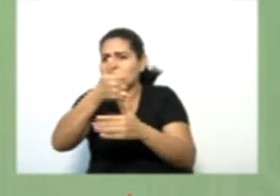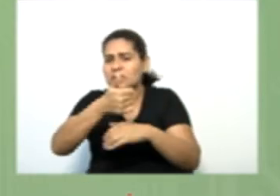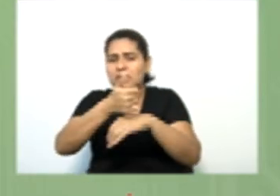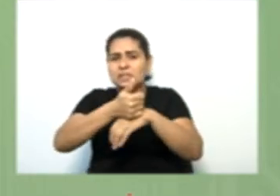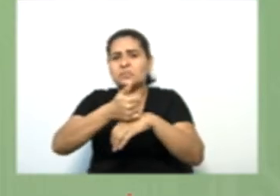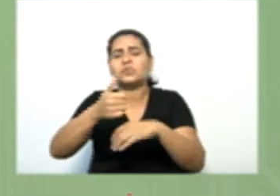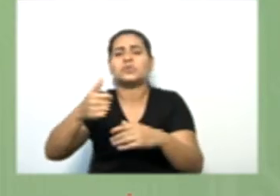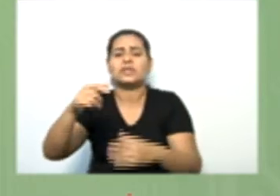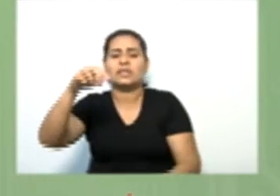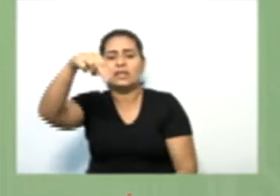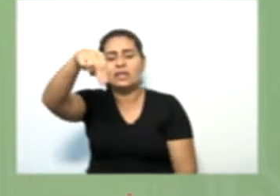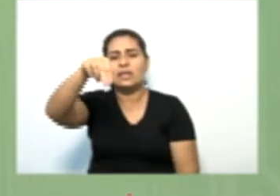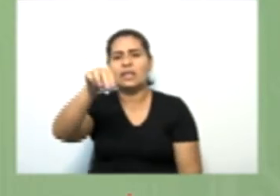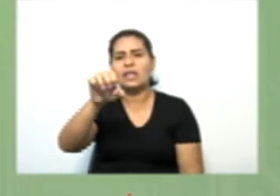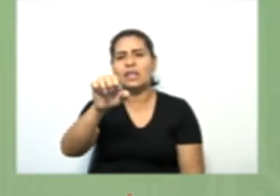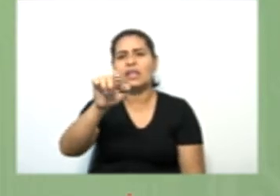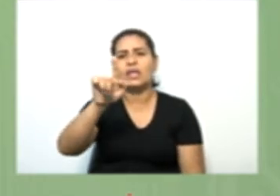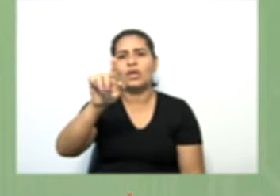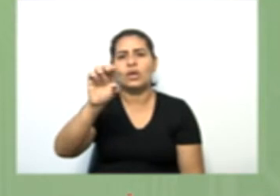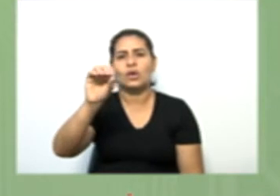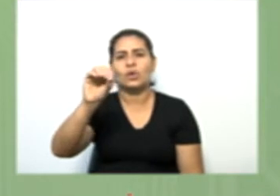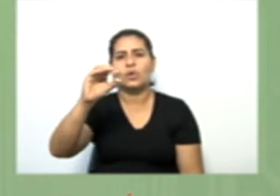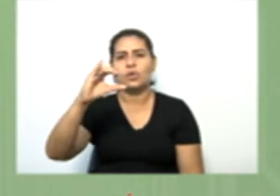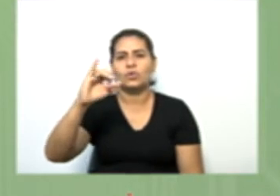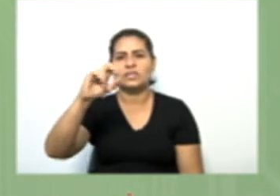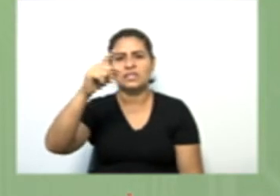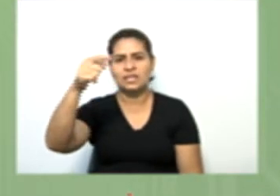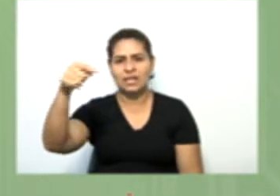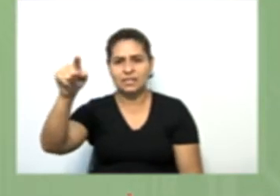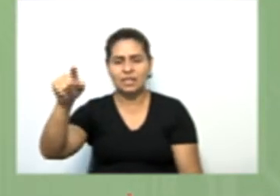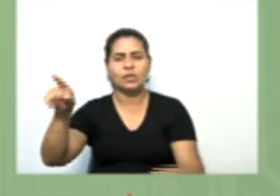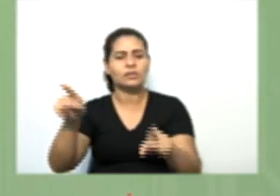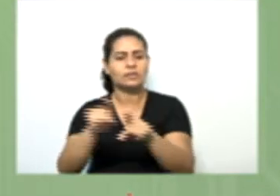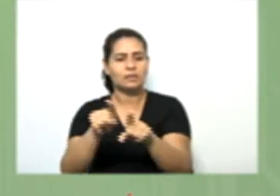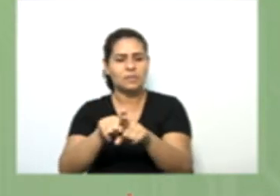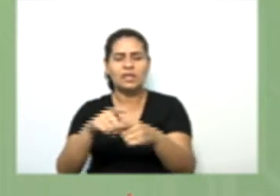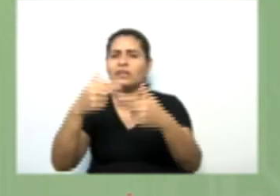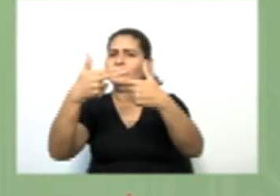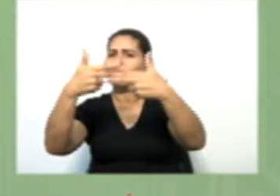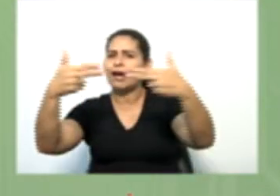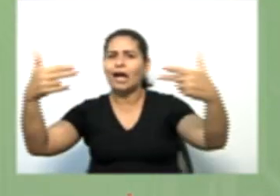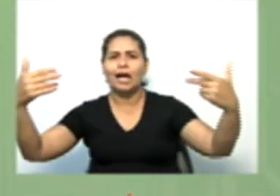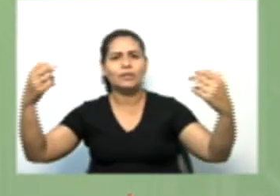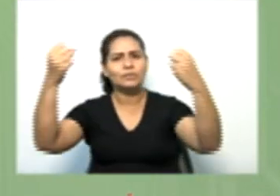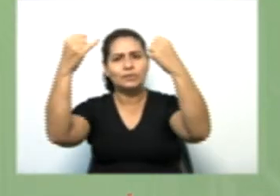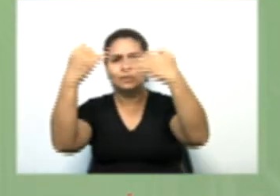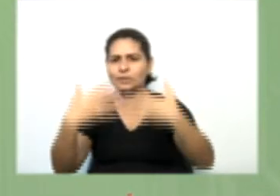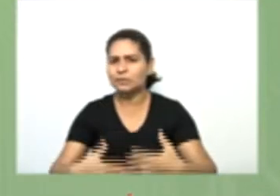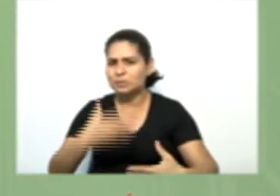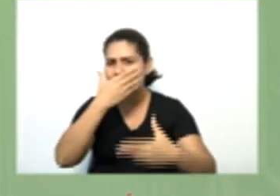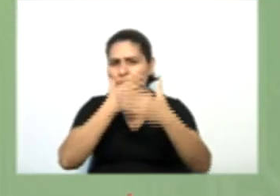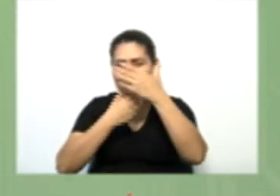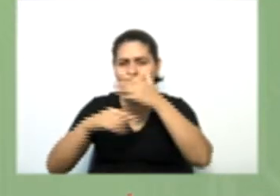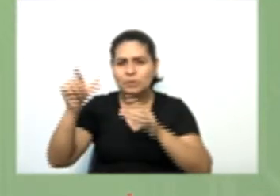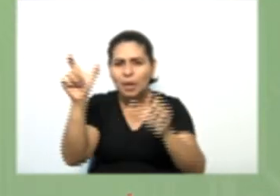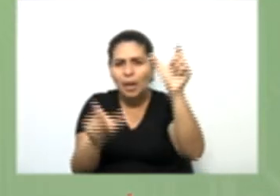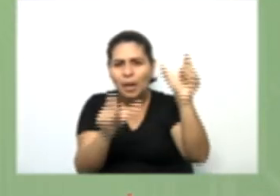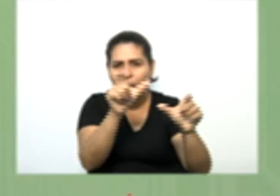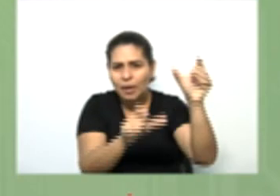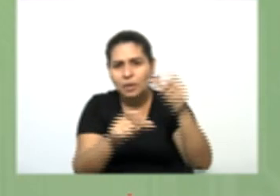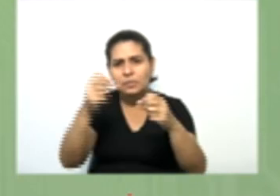né? Negociação e administração de conflitos lá do Carvalho. Tem o Martinelli, que nós citamos aqui na apresentação